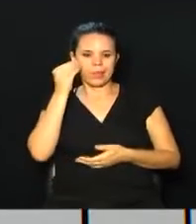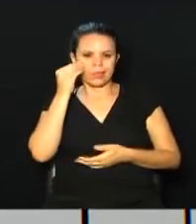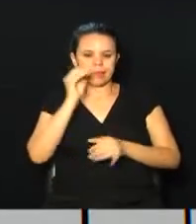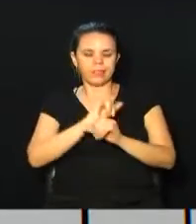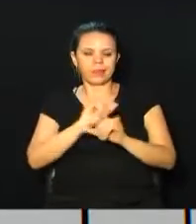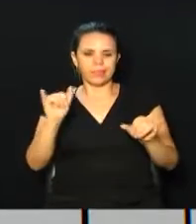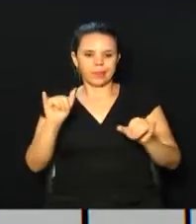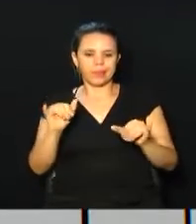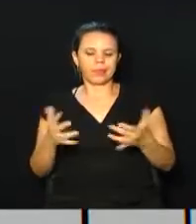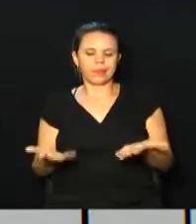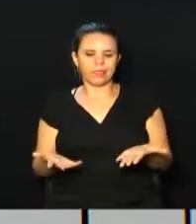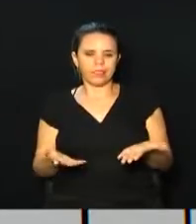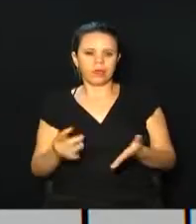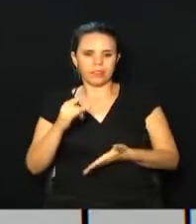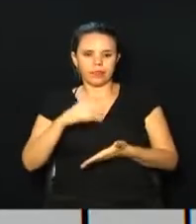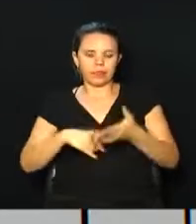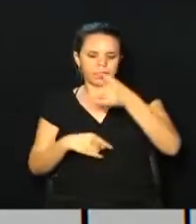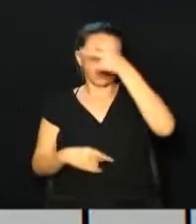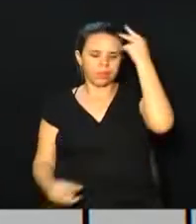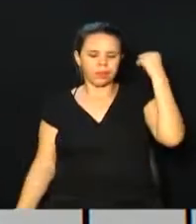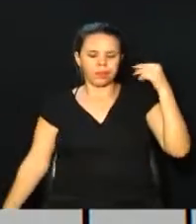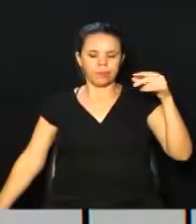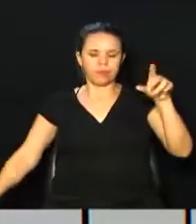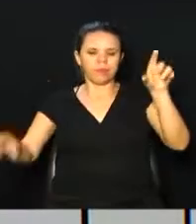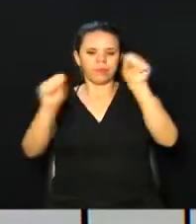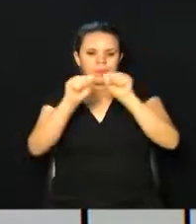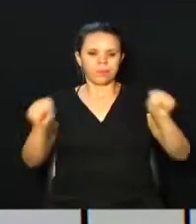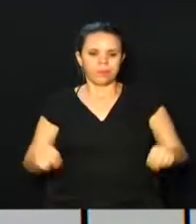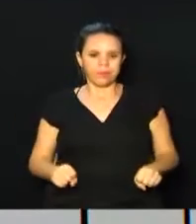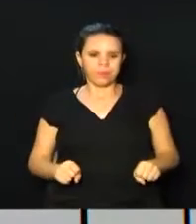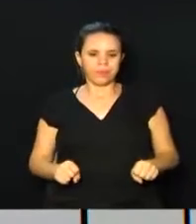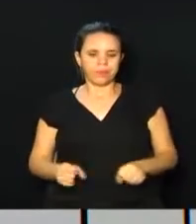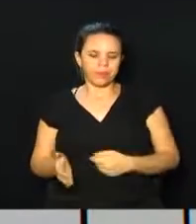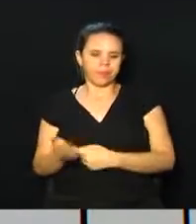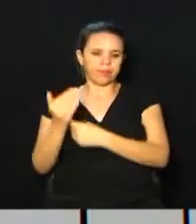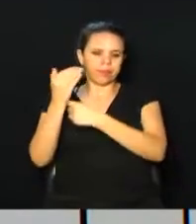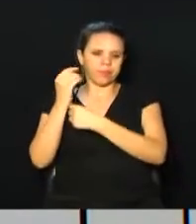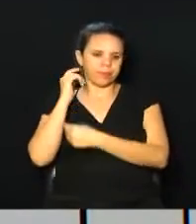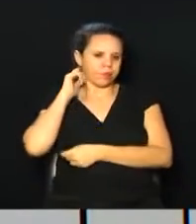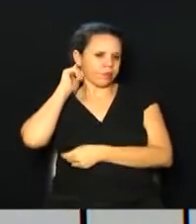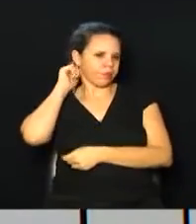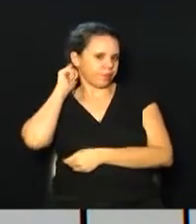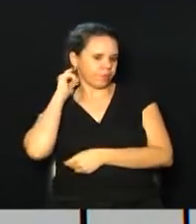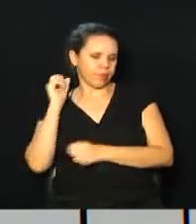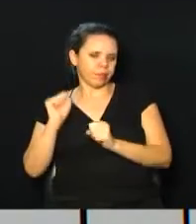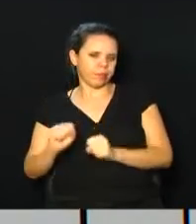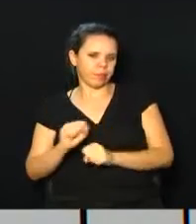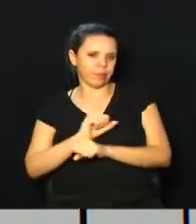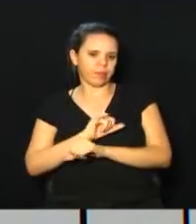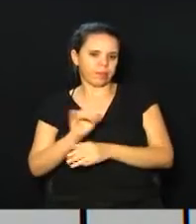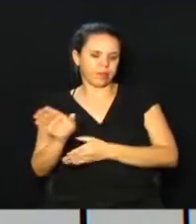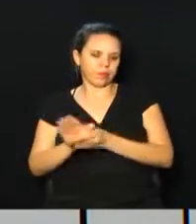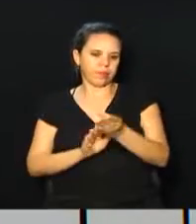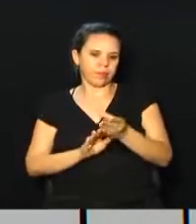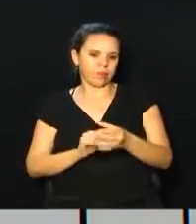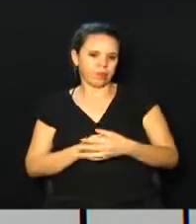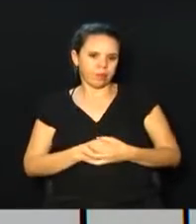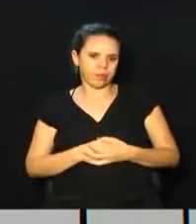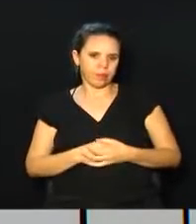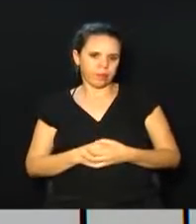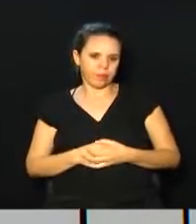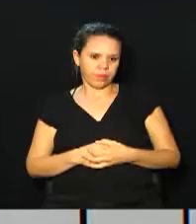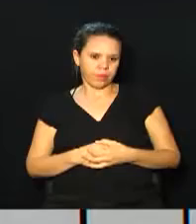nas indicações é que você tenha um sistema, utilizando a tecnologia, que possa orientar, em